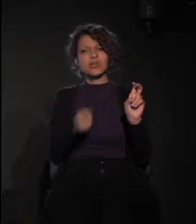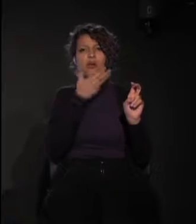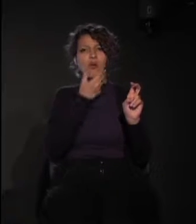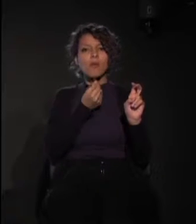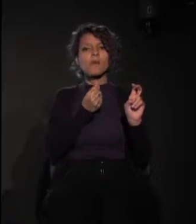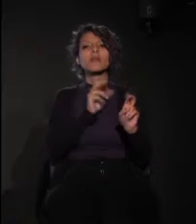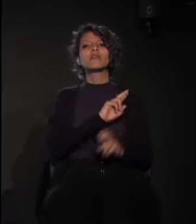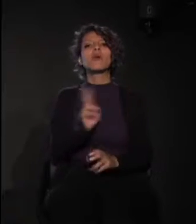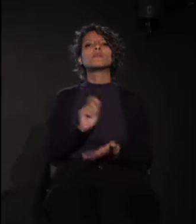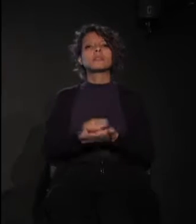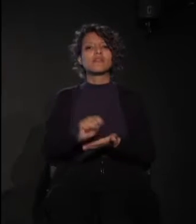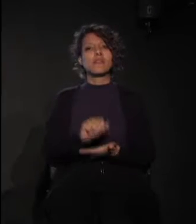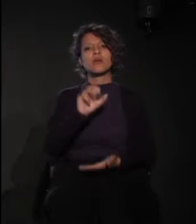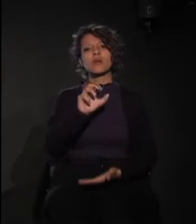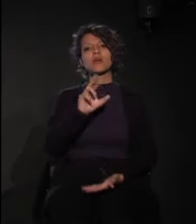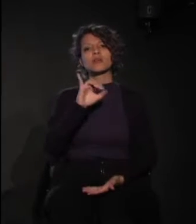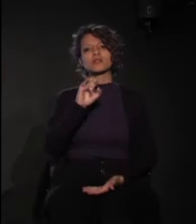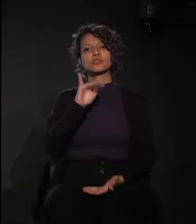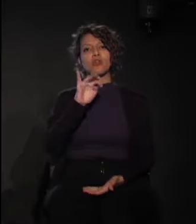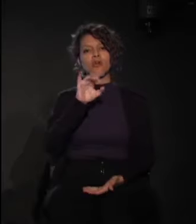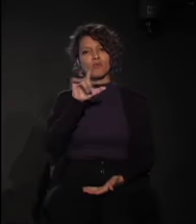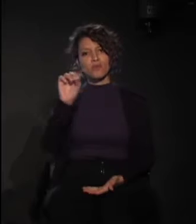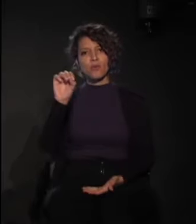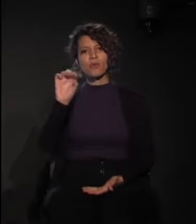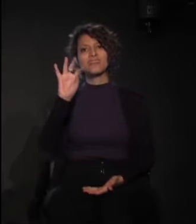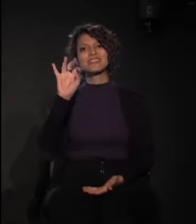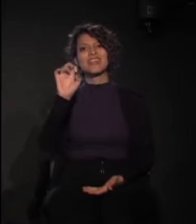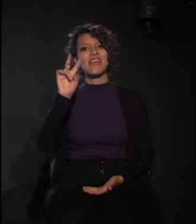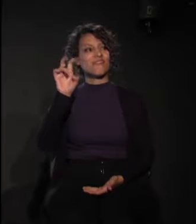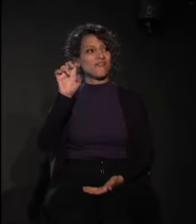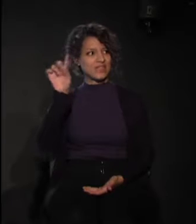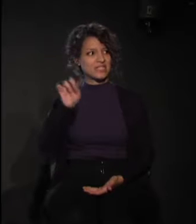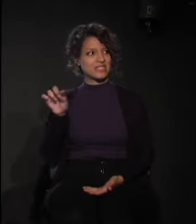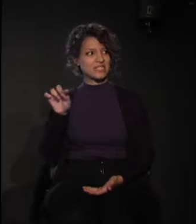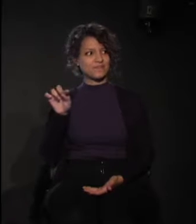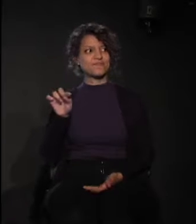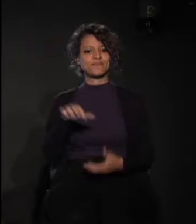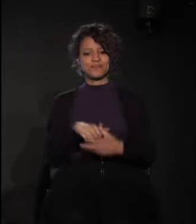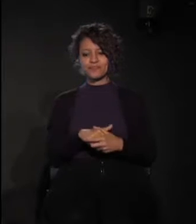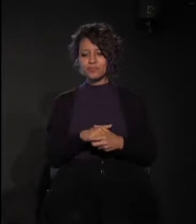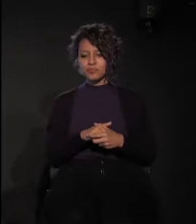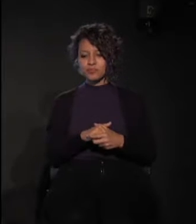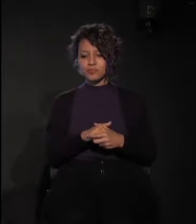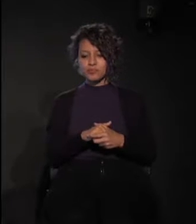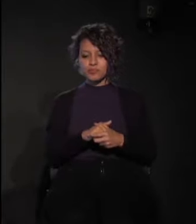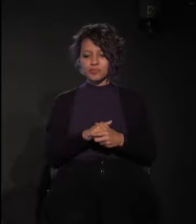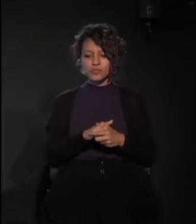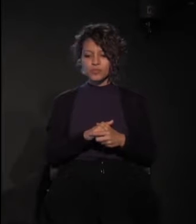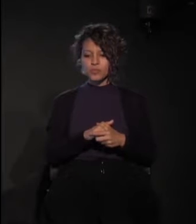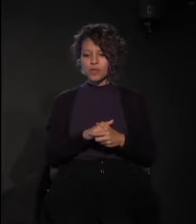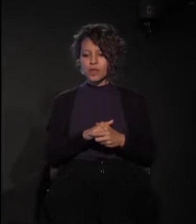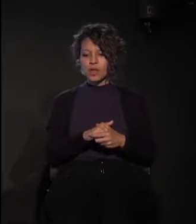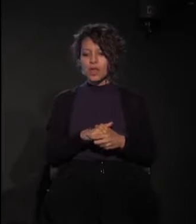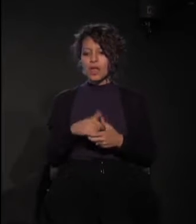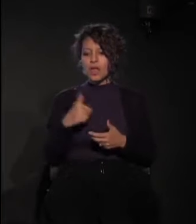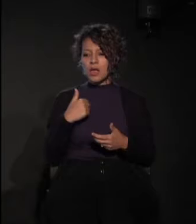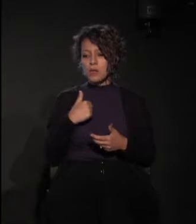muitos muitos momentos deste livro não sei muito bem que o que quer mas espera uma amostra